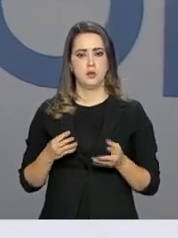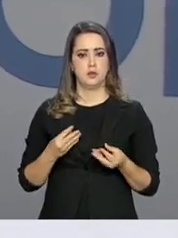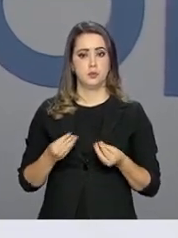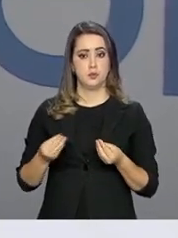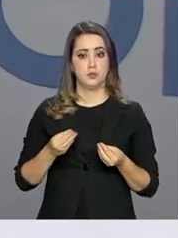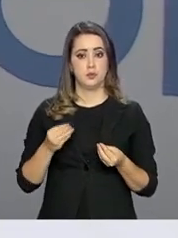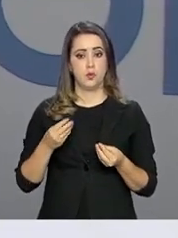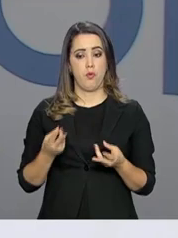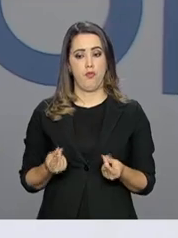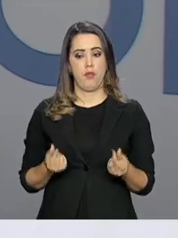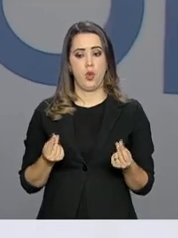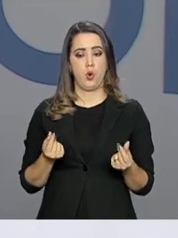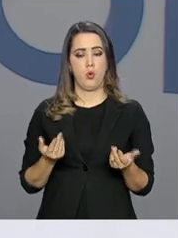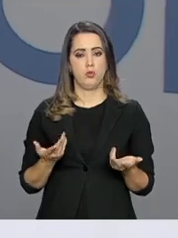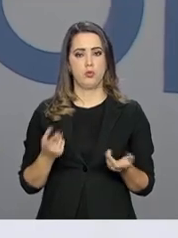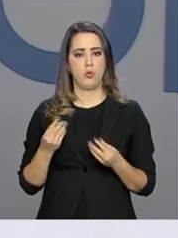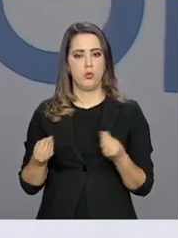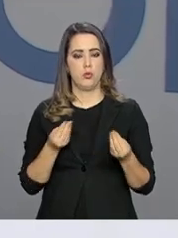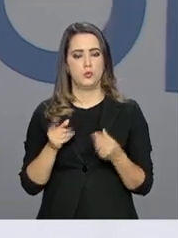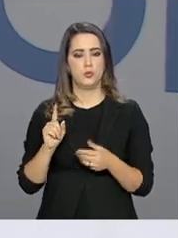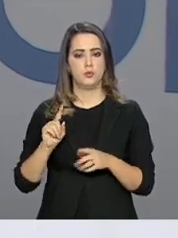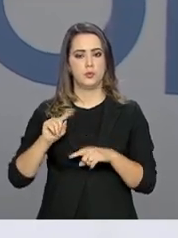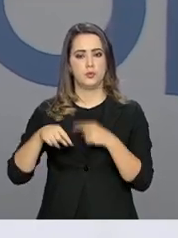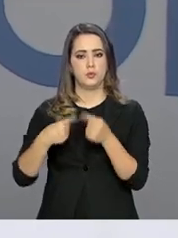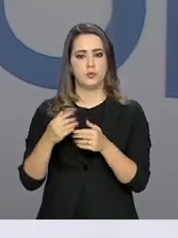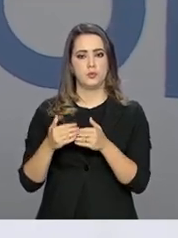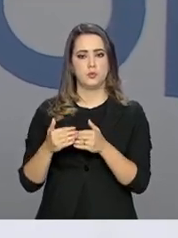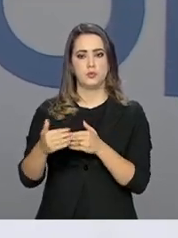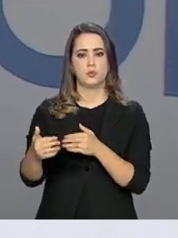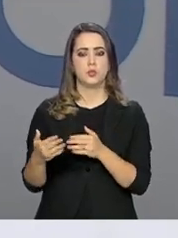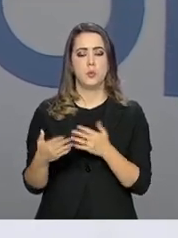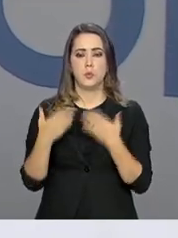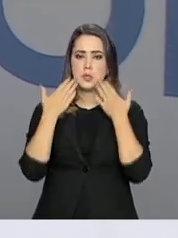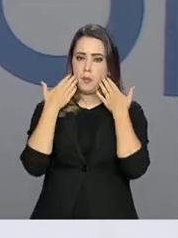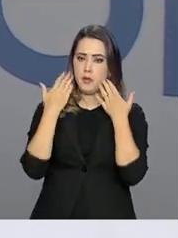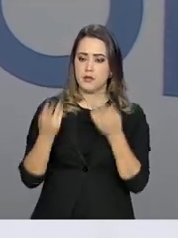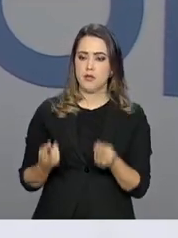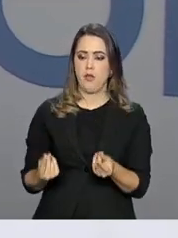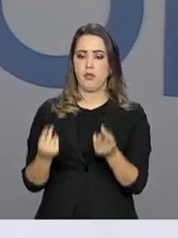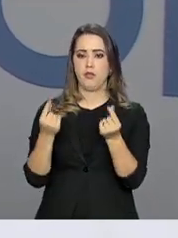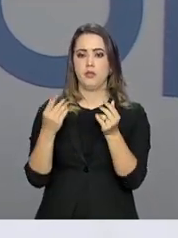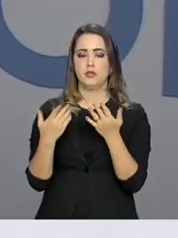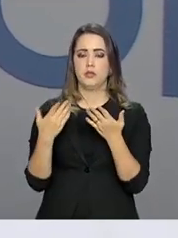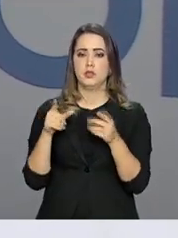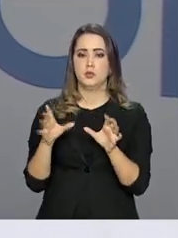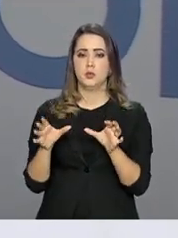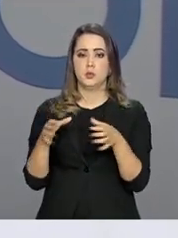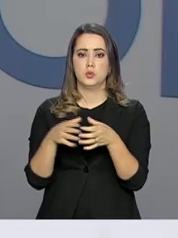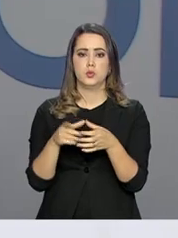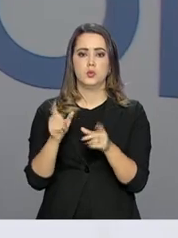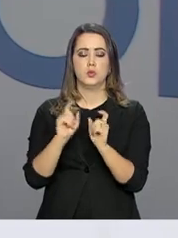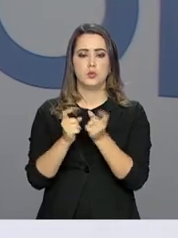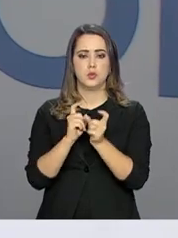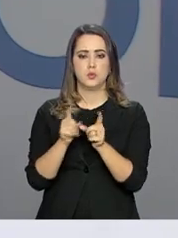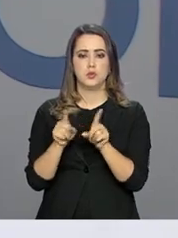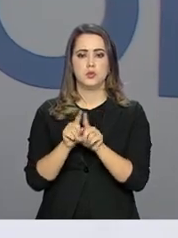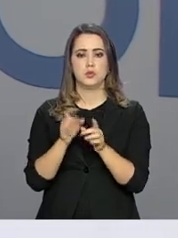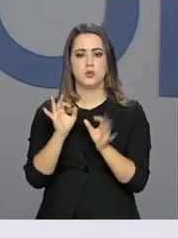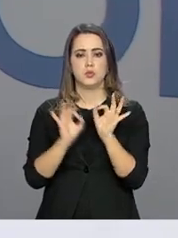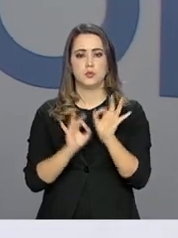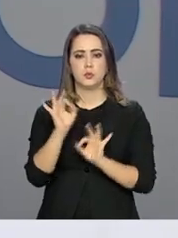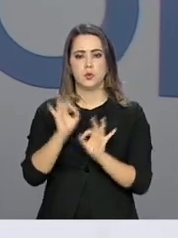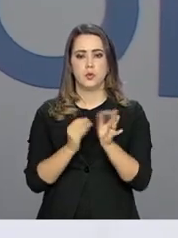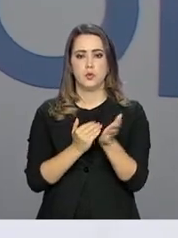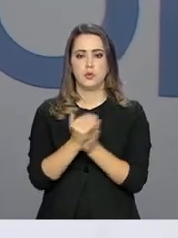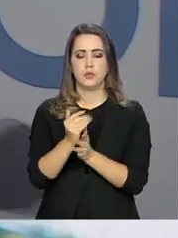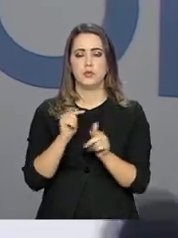real custo do serviço a partir daí esse custo vai ser apresentado para o comitê gestor acertadas as formalidades e iniciado o serviço